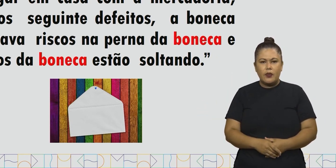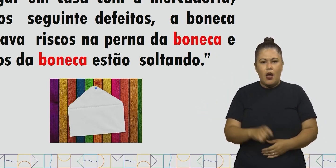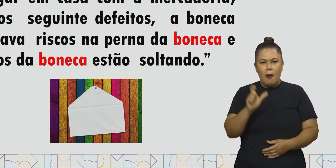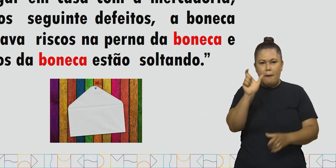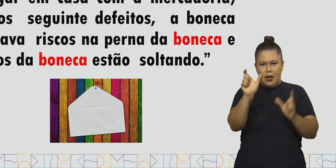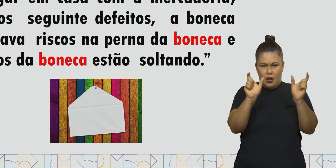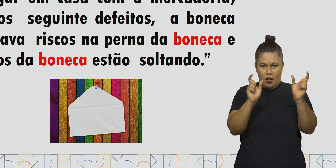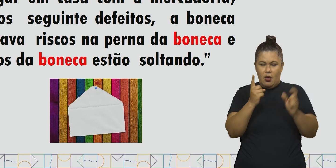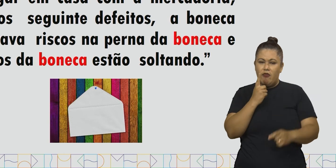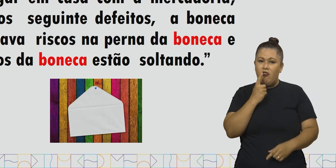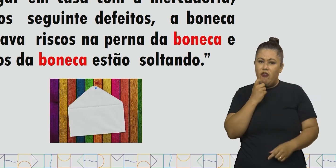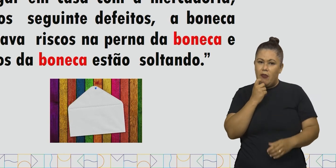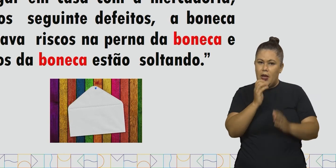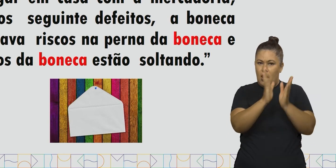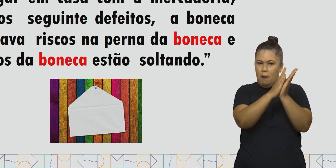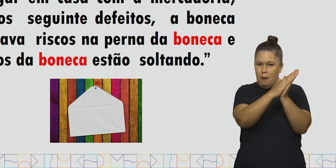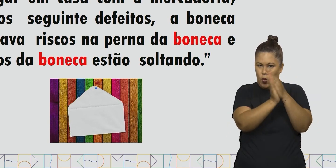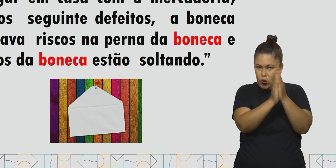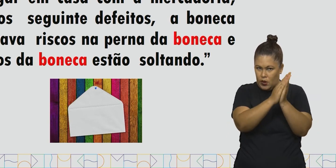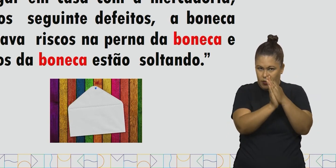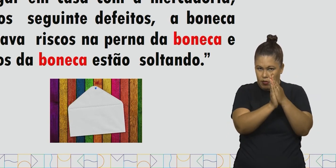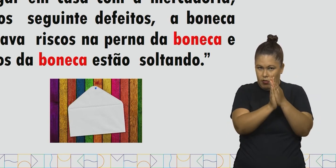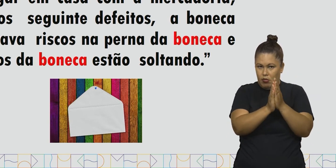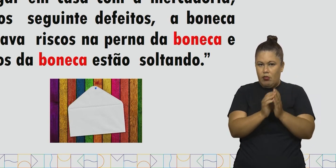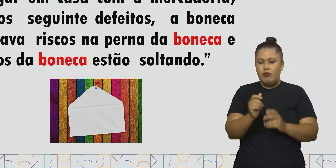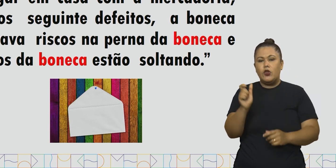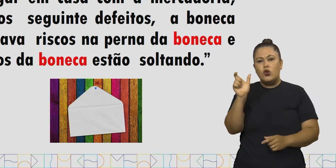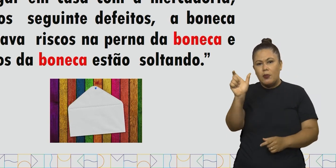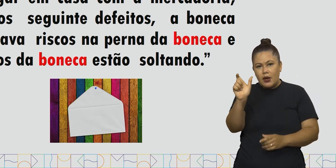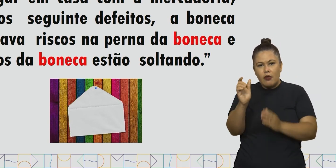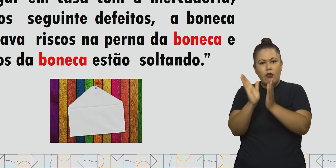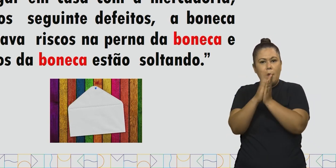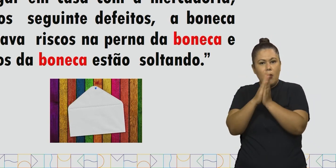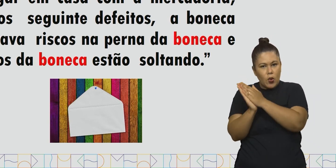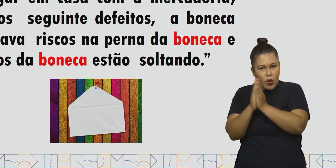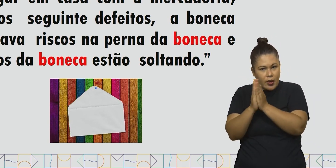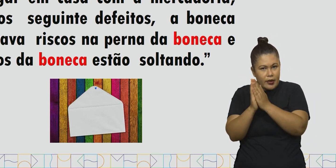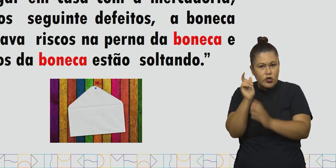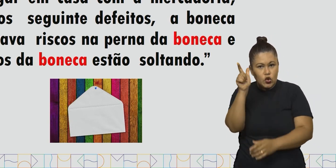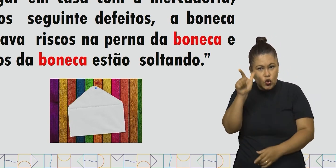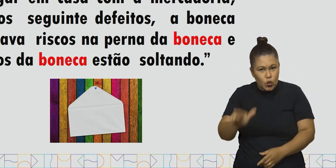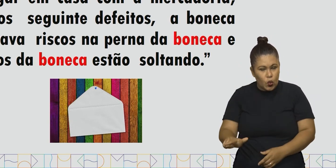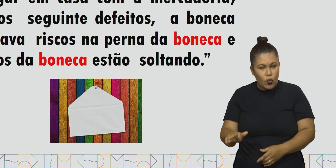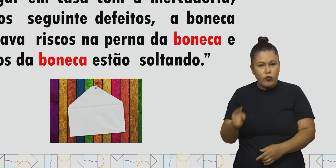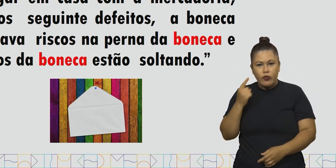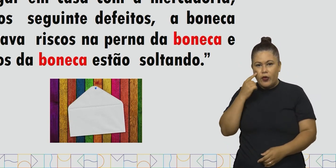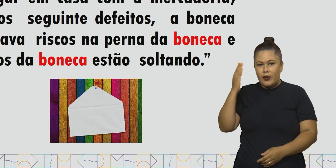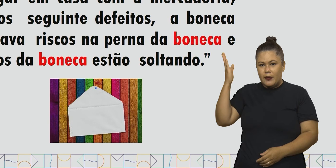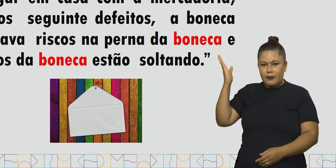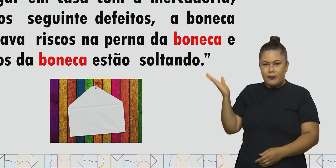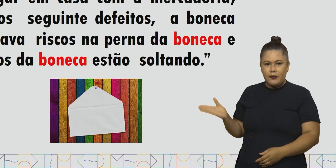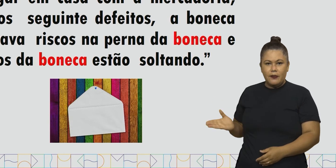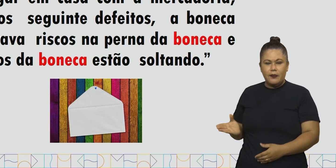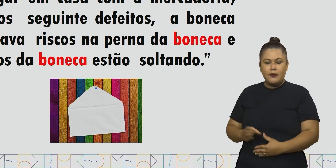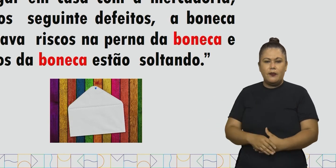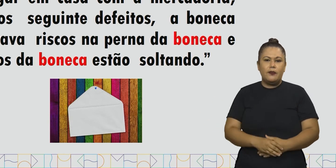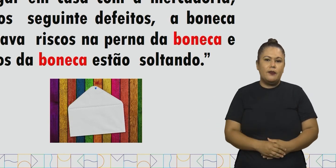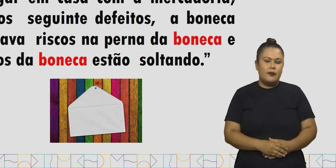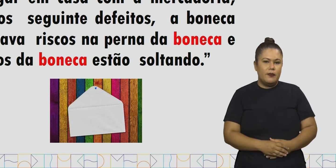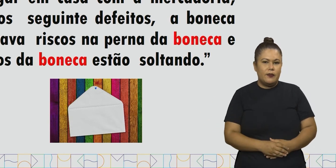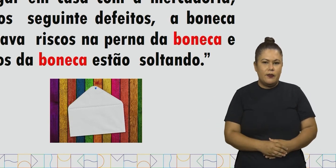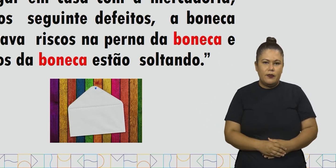seguintes defeitos. A boneca não chorava. Riscos na perna da boneca e os cabelos da